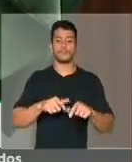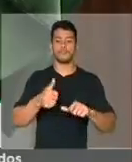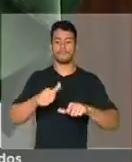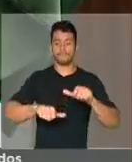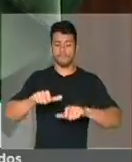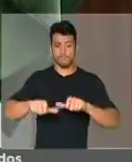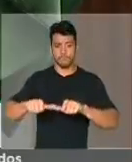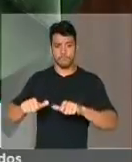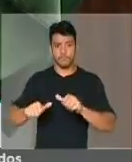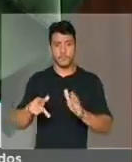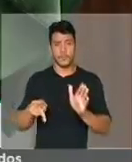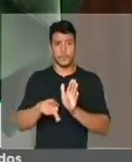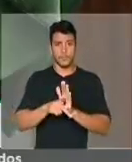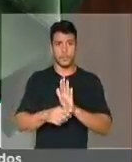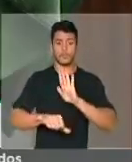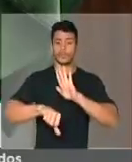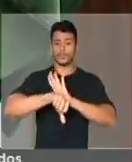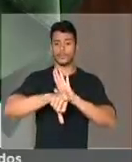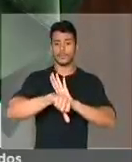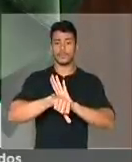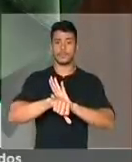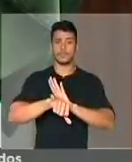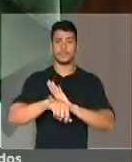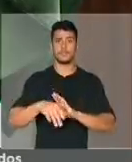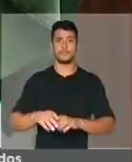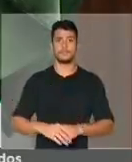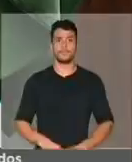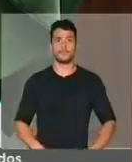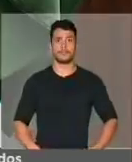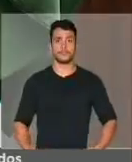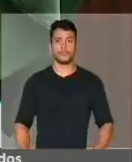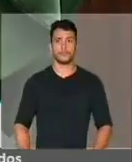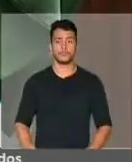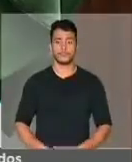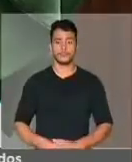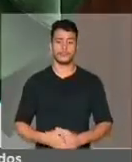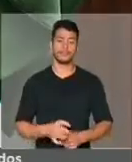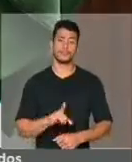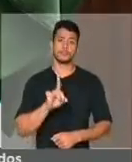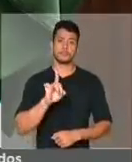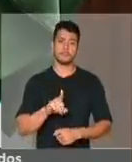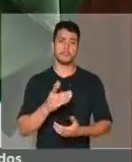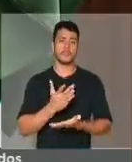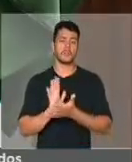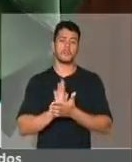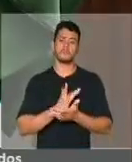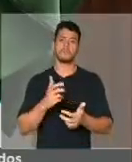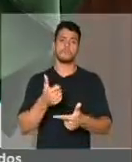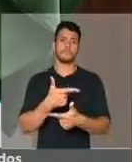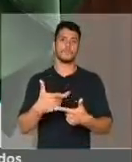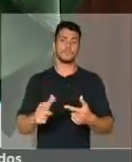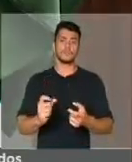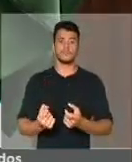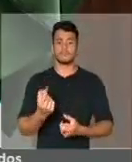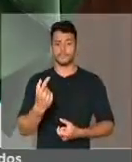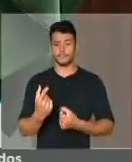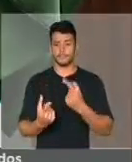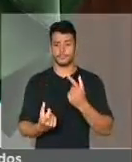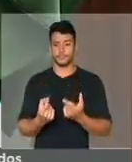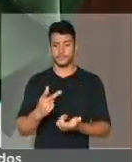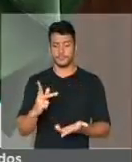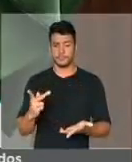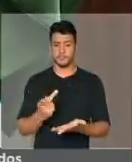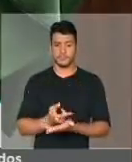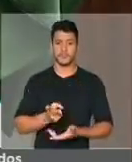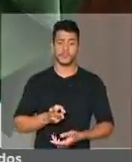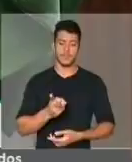criminalidade, afastando o emprego frequente de medidas que são eventuais e pontuais, como sempre